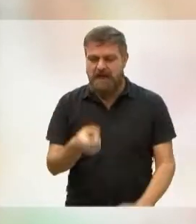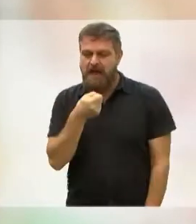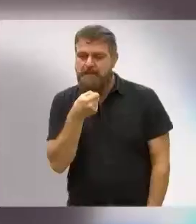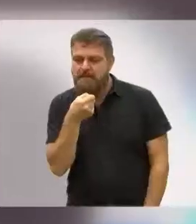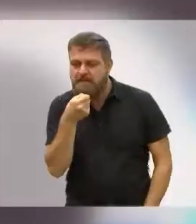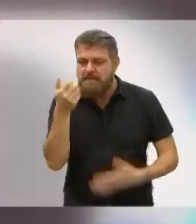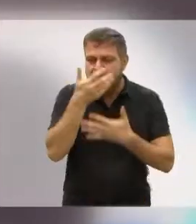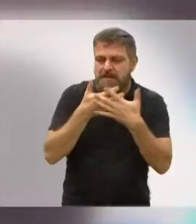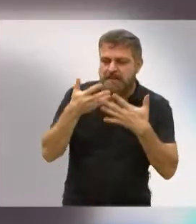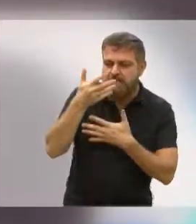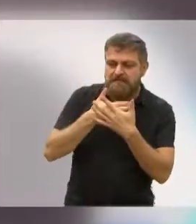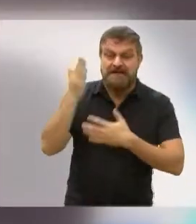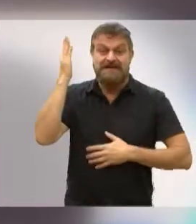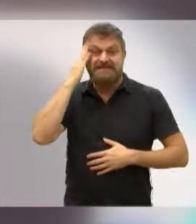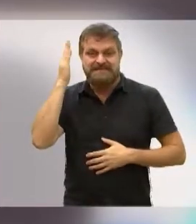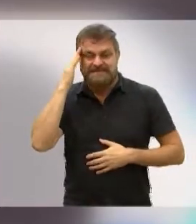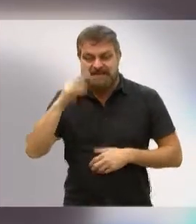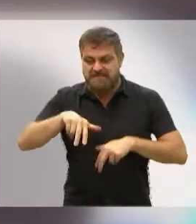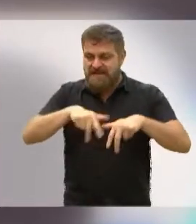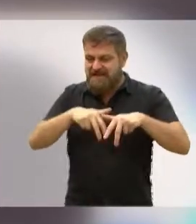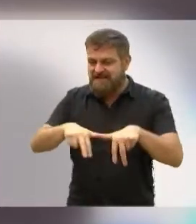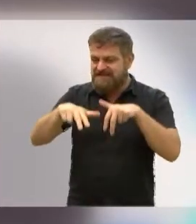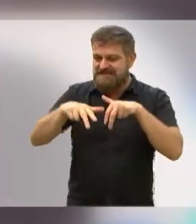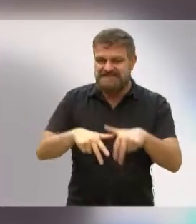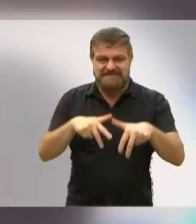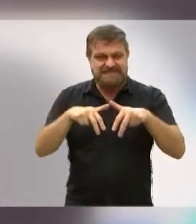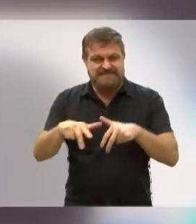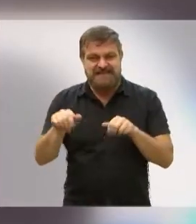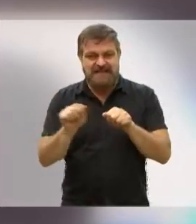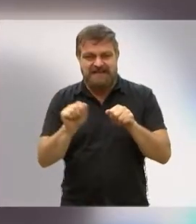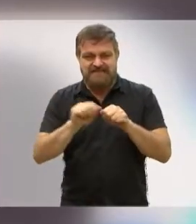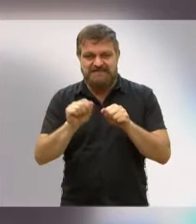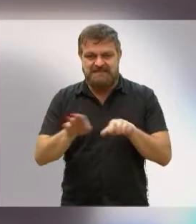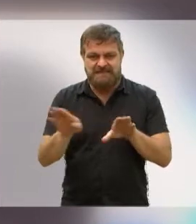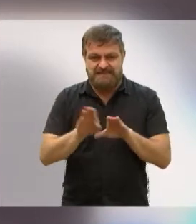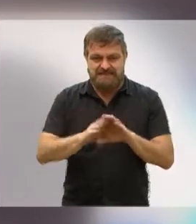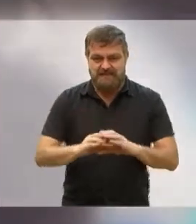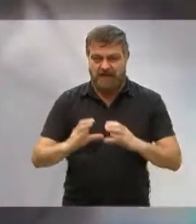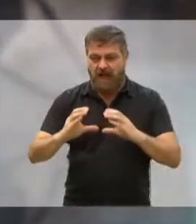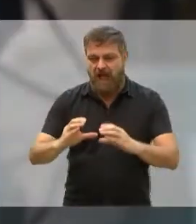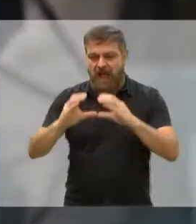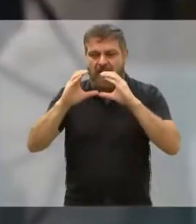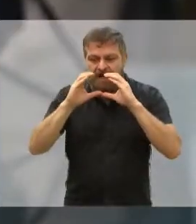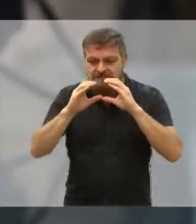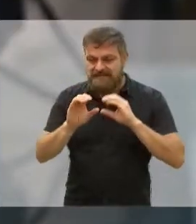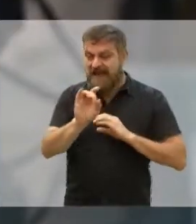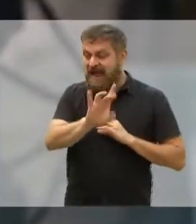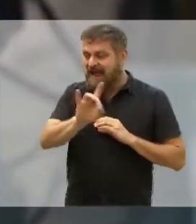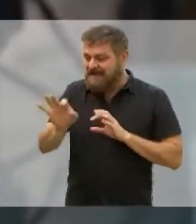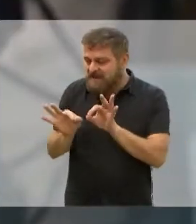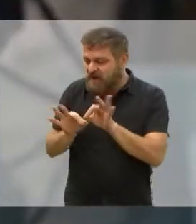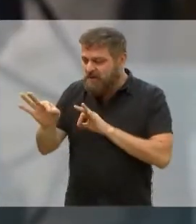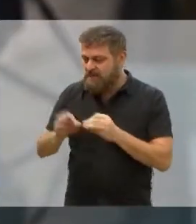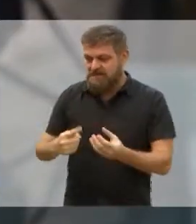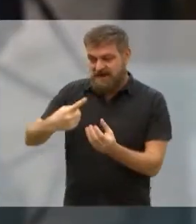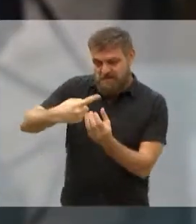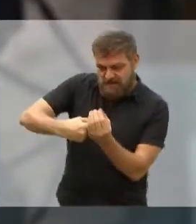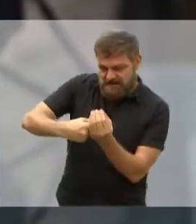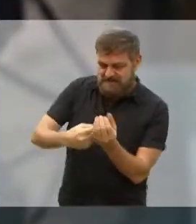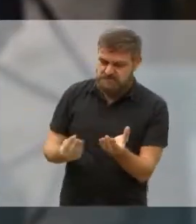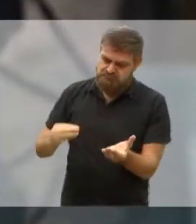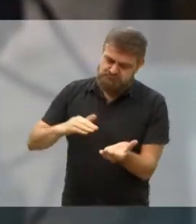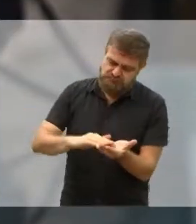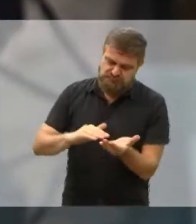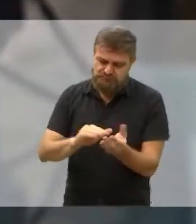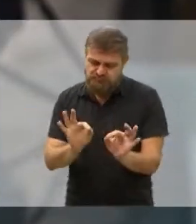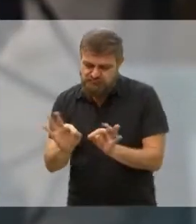Fizemos um karaokê, tinha que cantar, saber a música e dançar. Fizemos uma hamburgada, onde cada um montava o seu hambúrguer. Aí que eu falo que é o